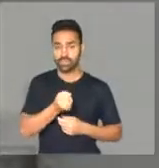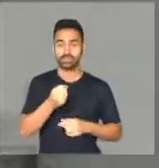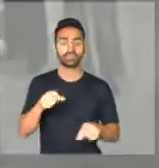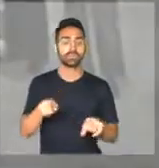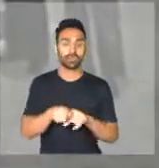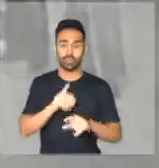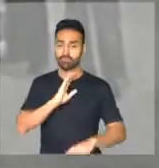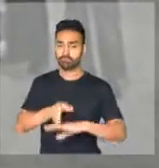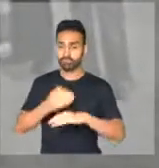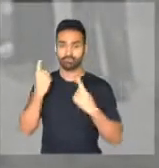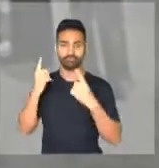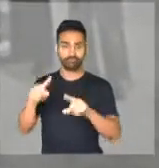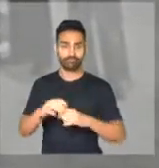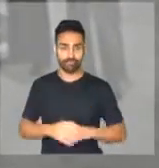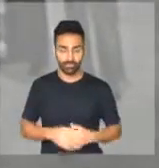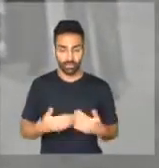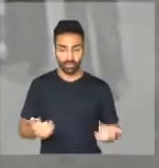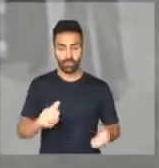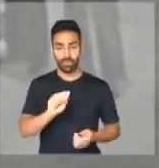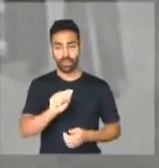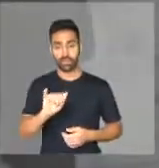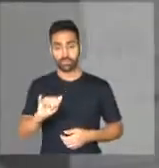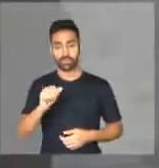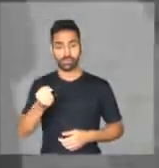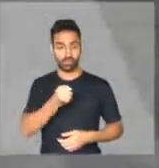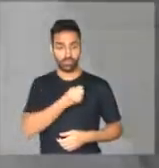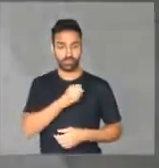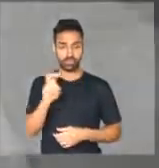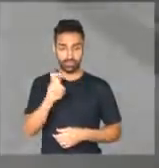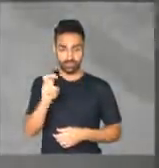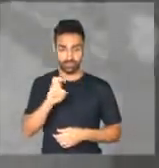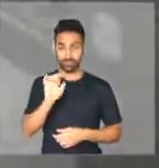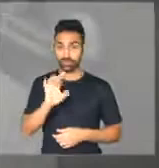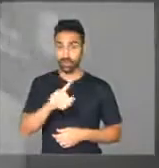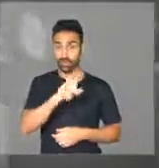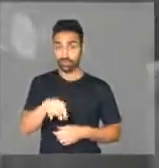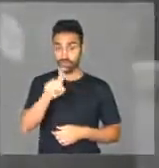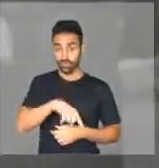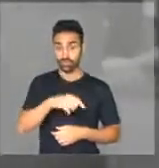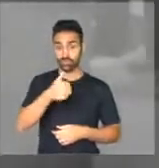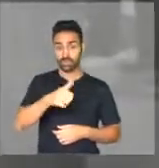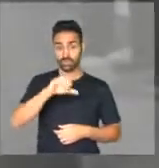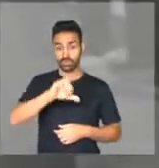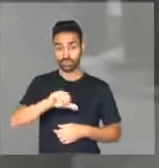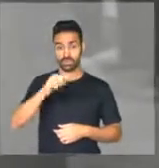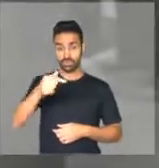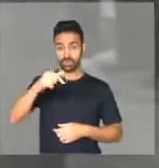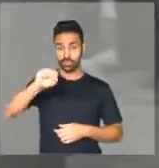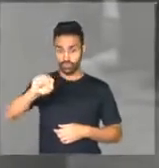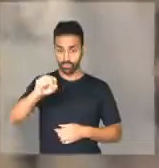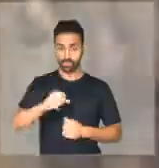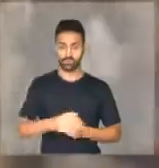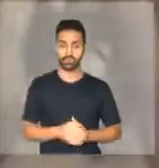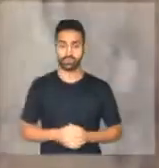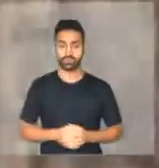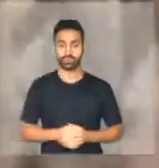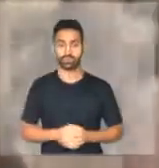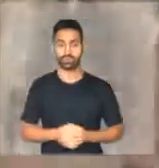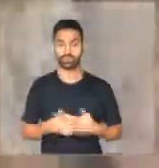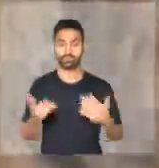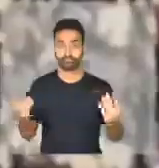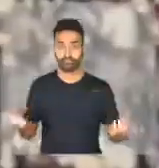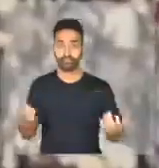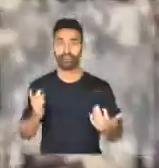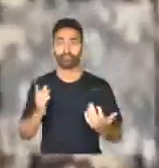repressão. O ato institucional número 5 só foi revogado em 1978. A repressão